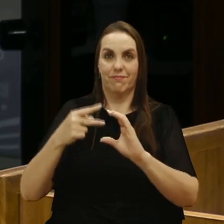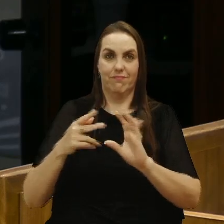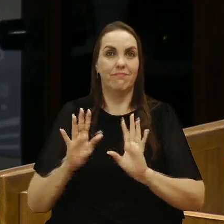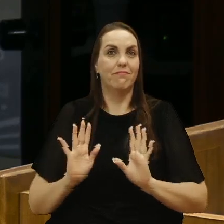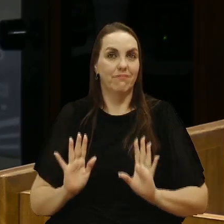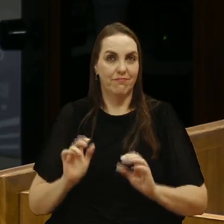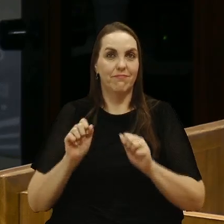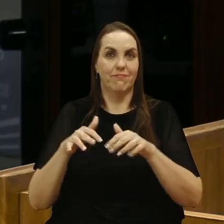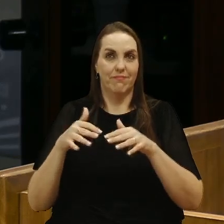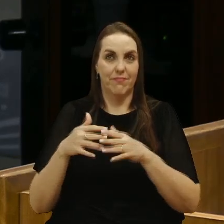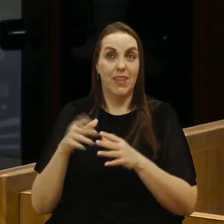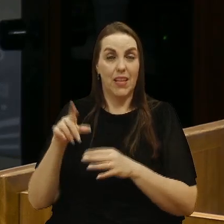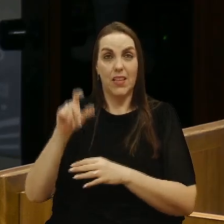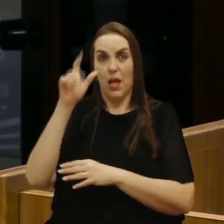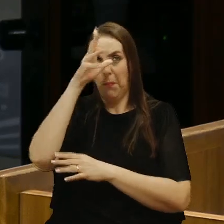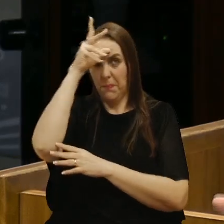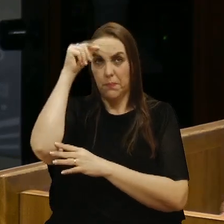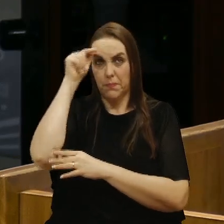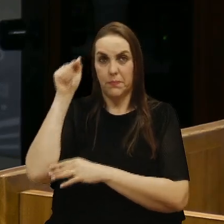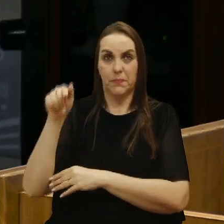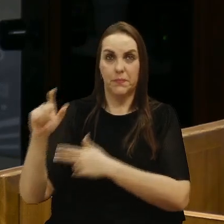do Executivo,